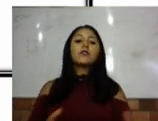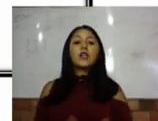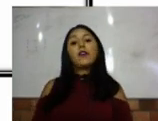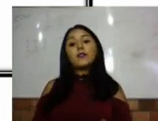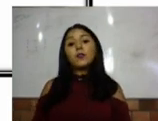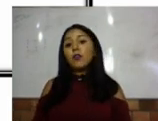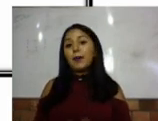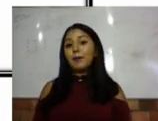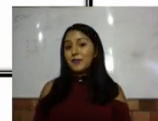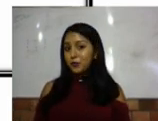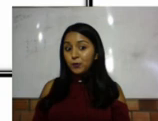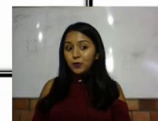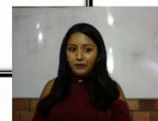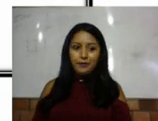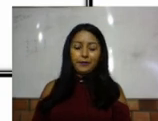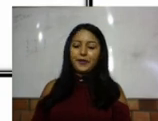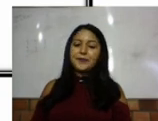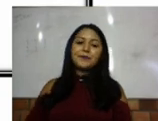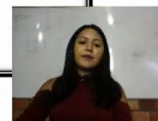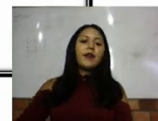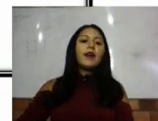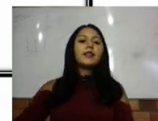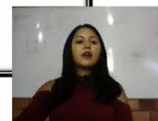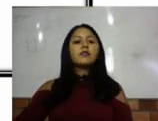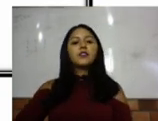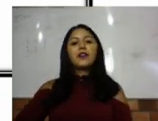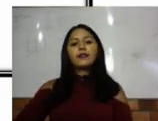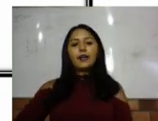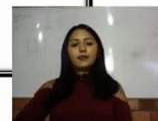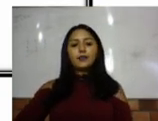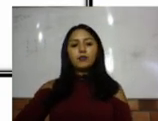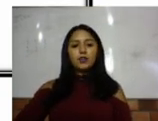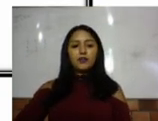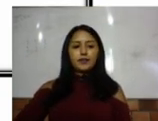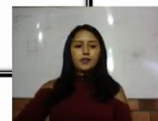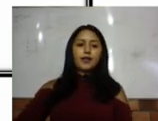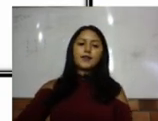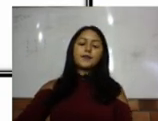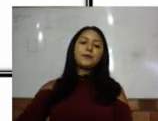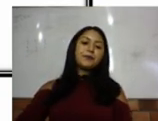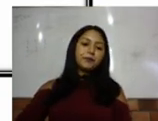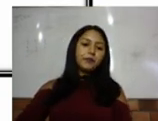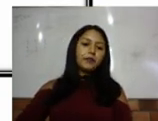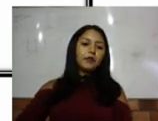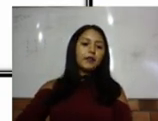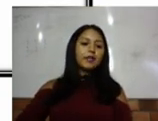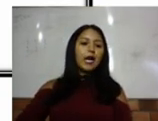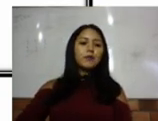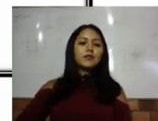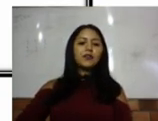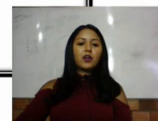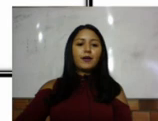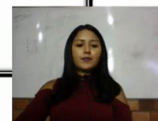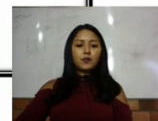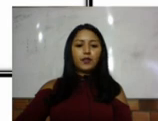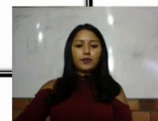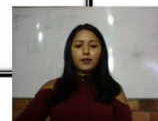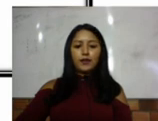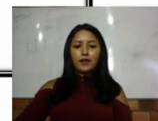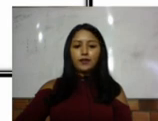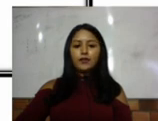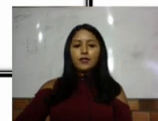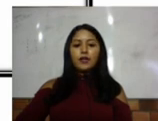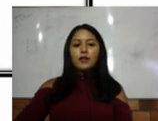céu é azul o céu é azul em qualquer parte do mundo também bom então são verdades universais damos